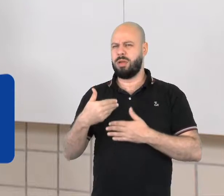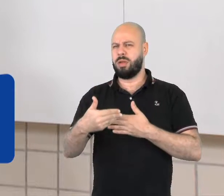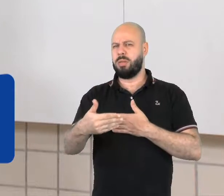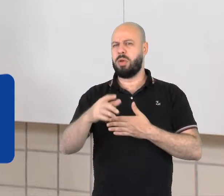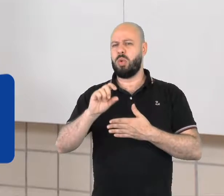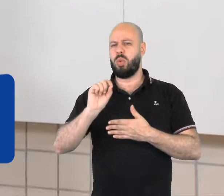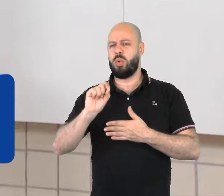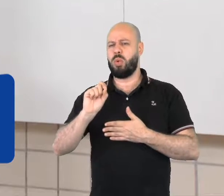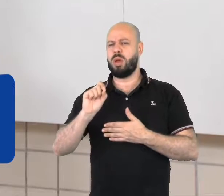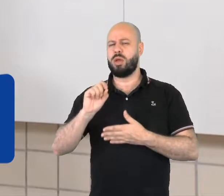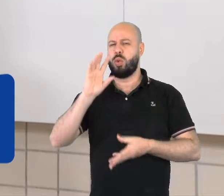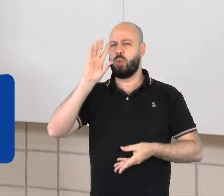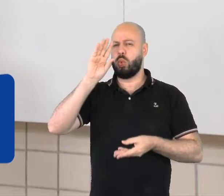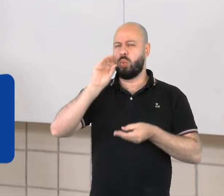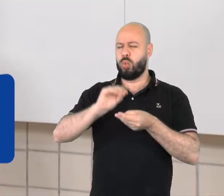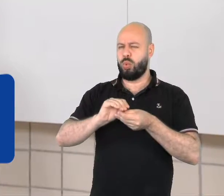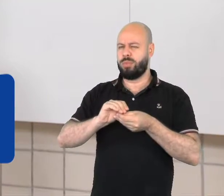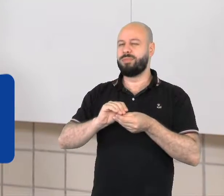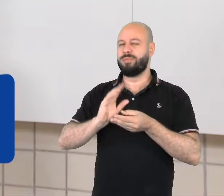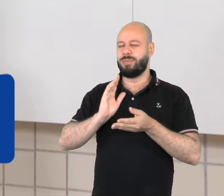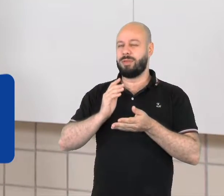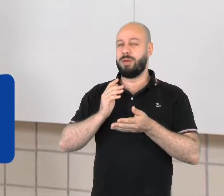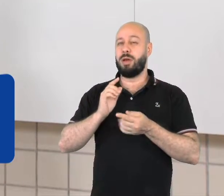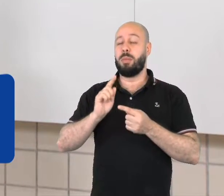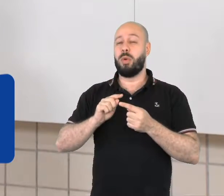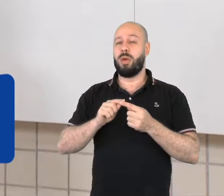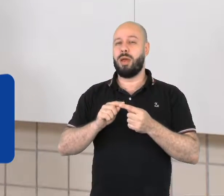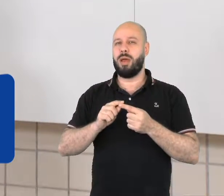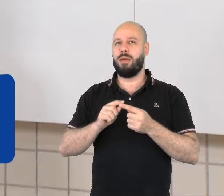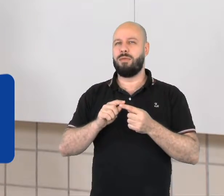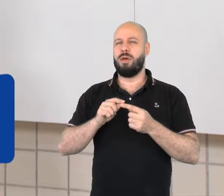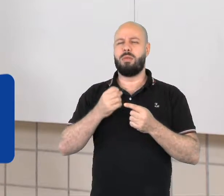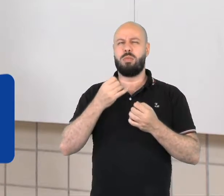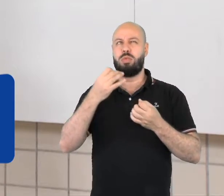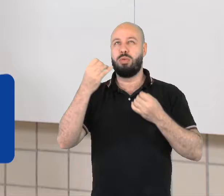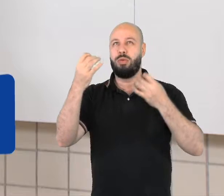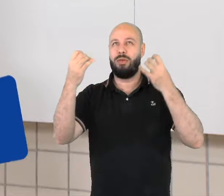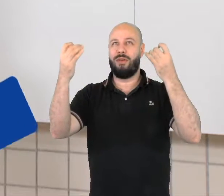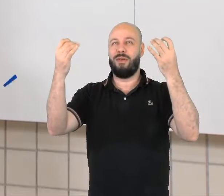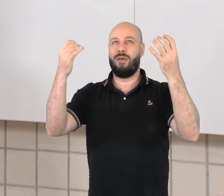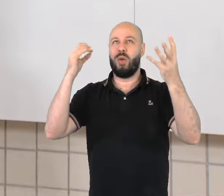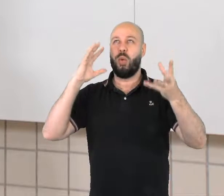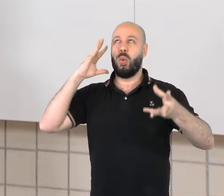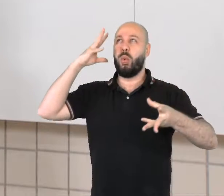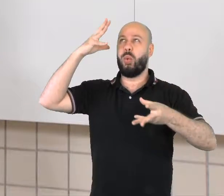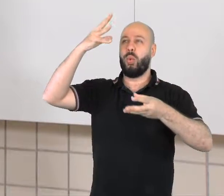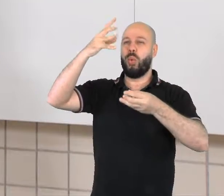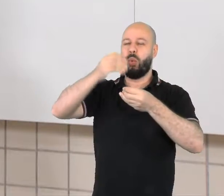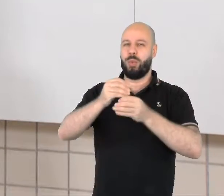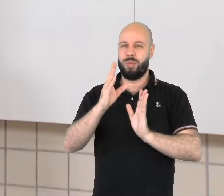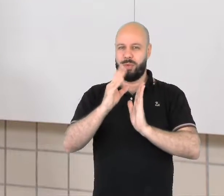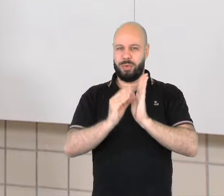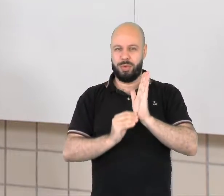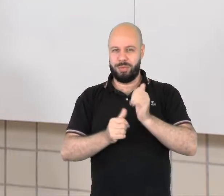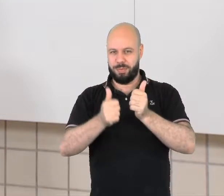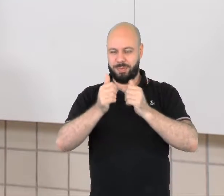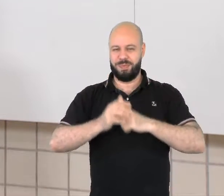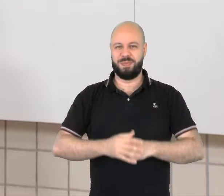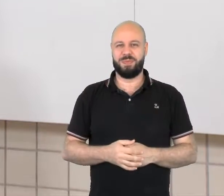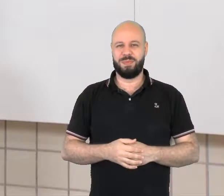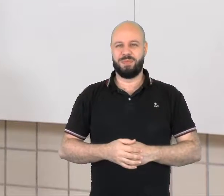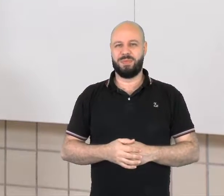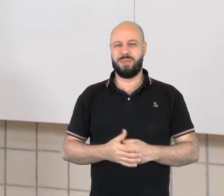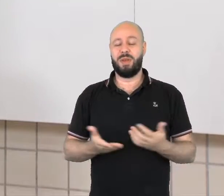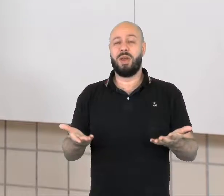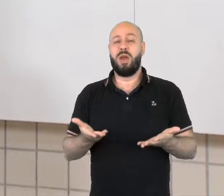nesse resumo, nessa volta e nessa viagem de volta para os nossos conteúdos, né? Nessa aula